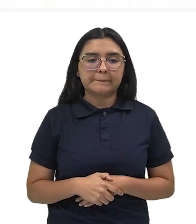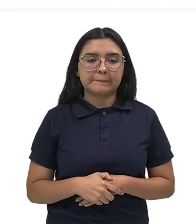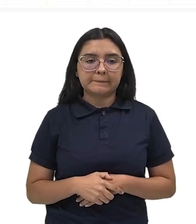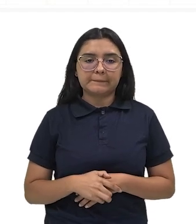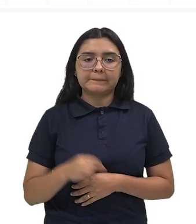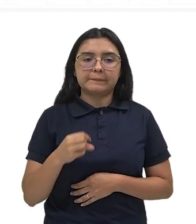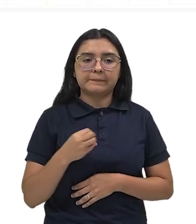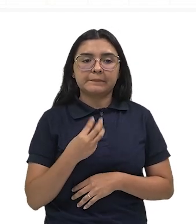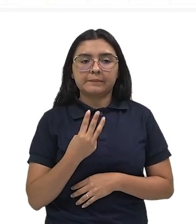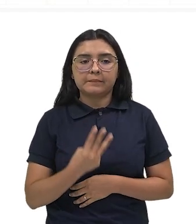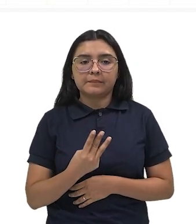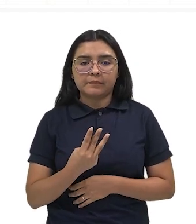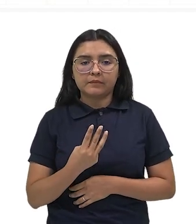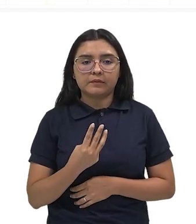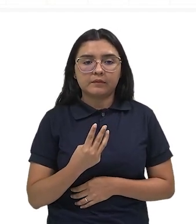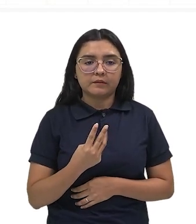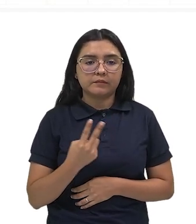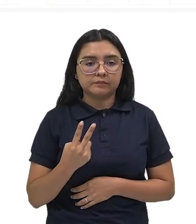32,